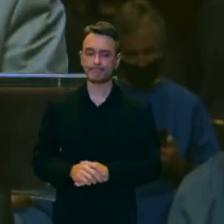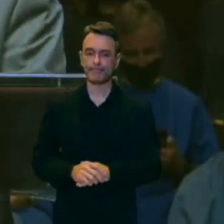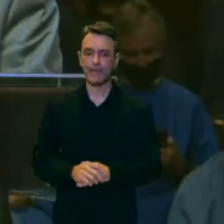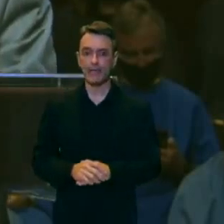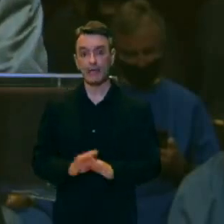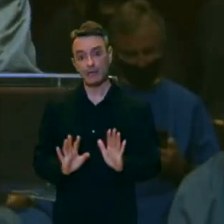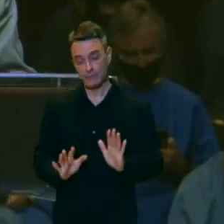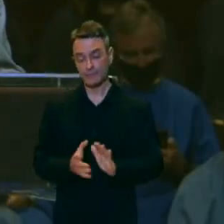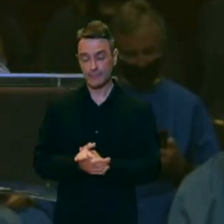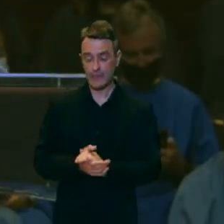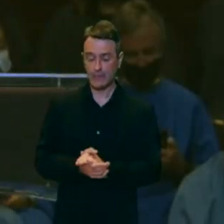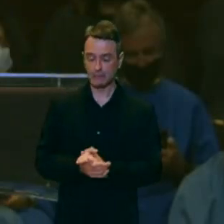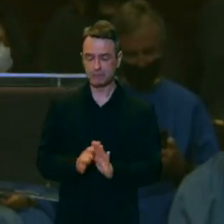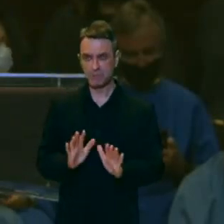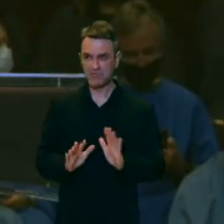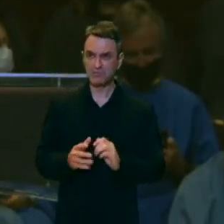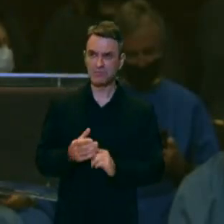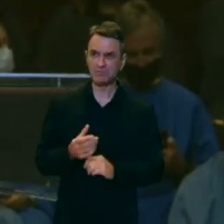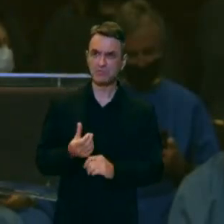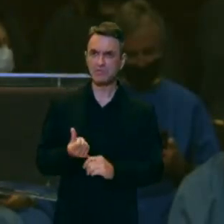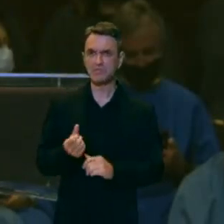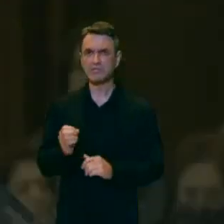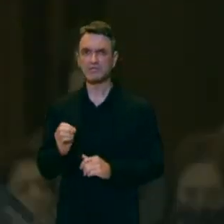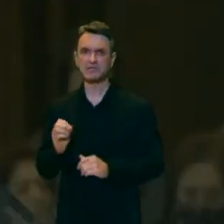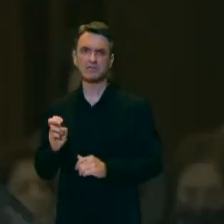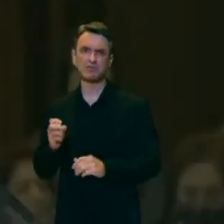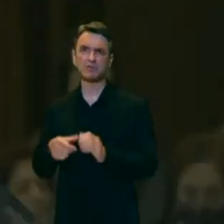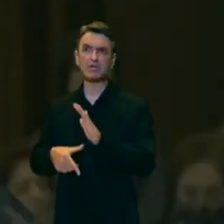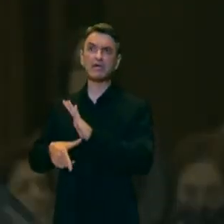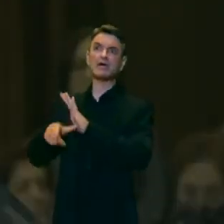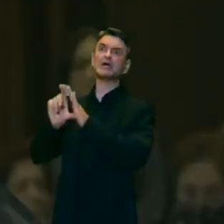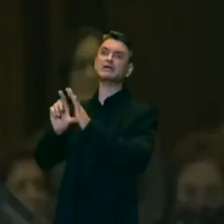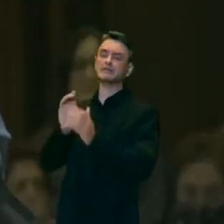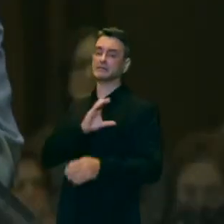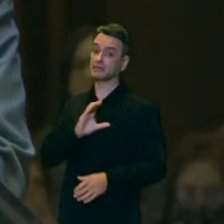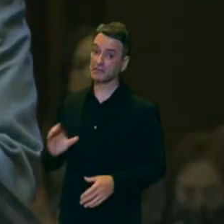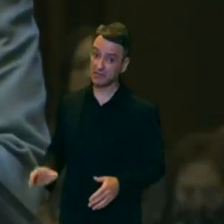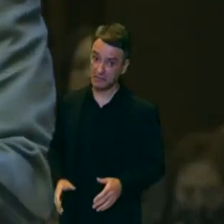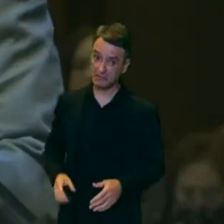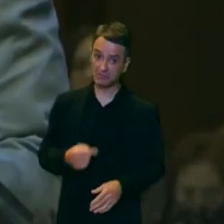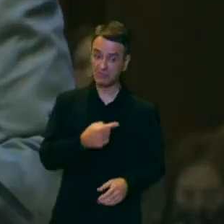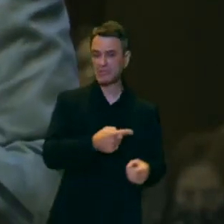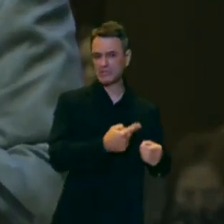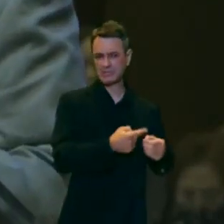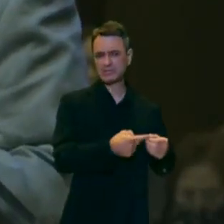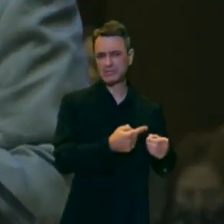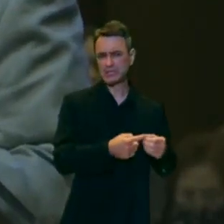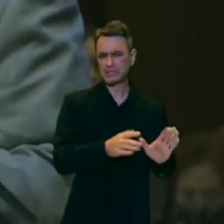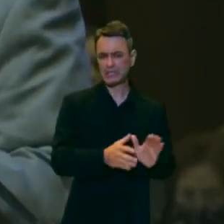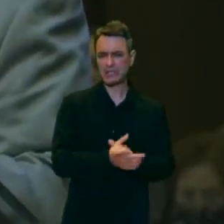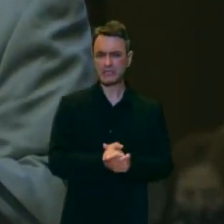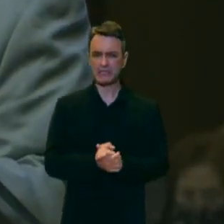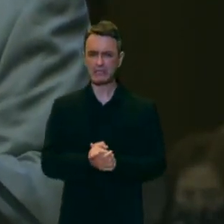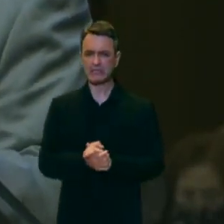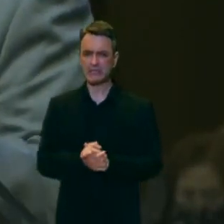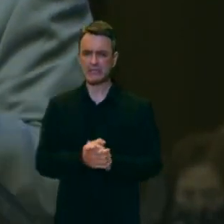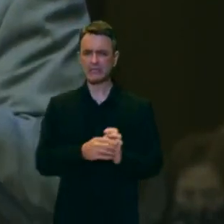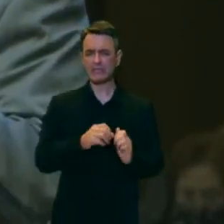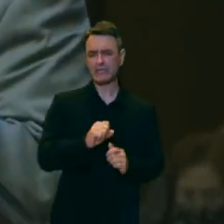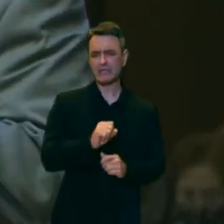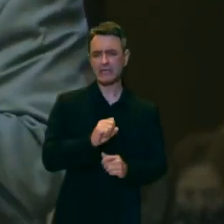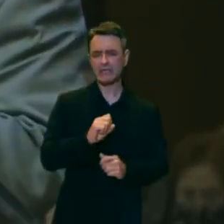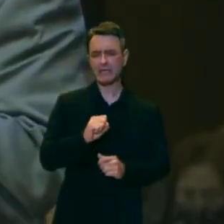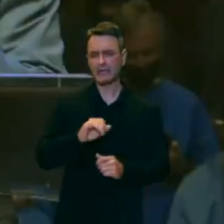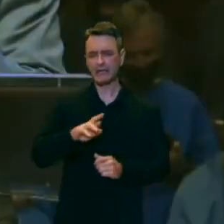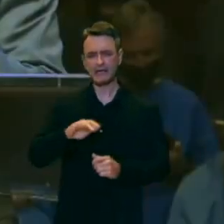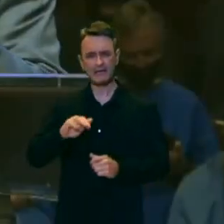uma derrota em 605 a.C., num lugar chamado Carquemes, na Síria, bem